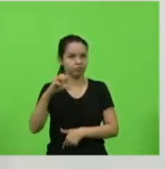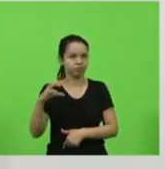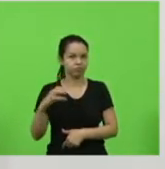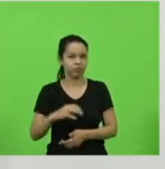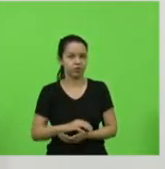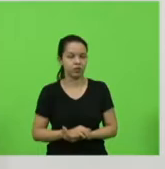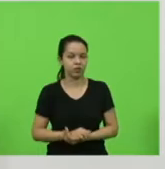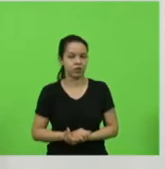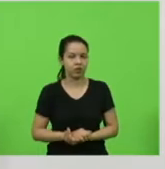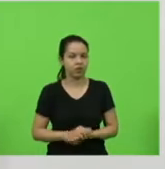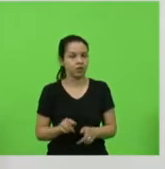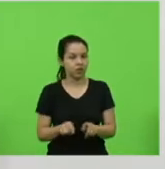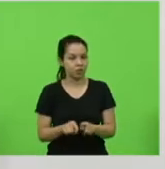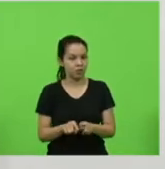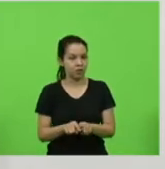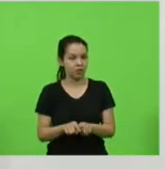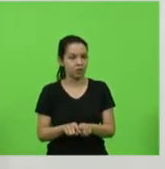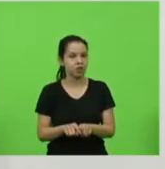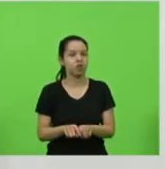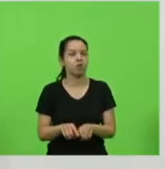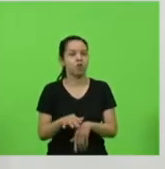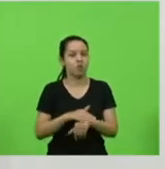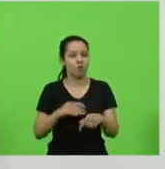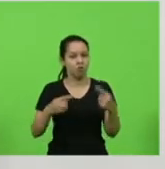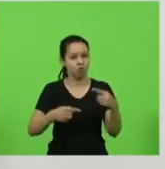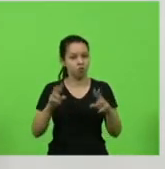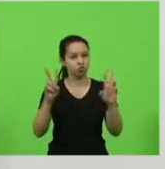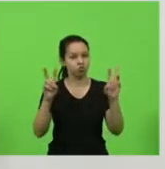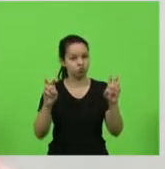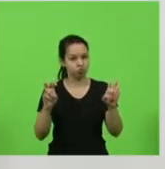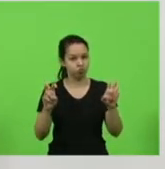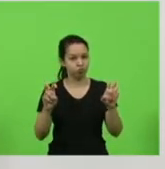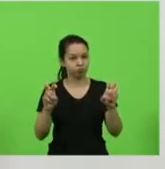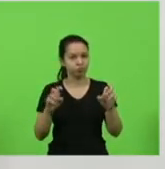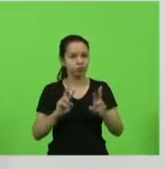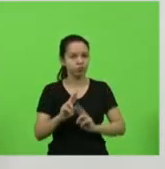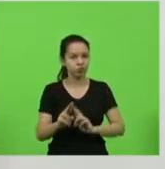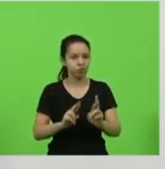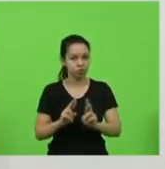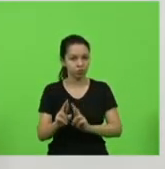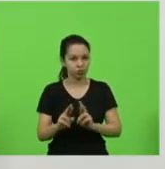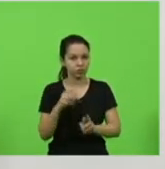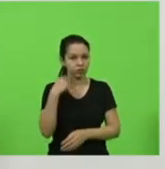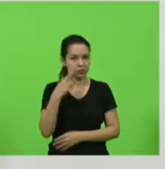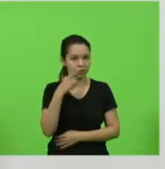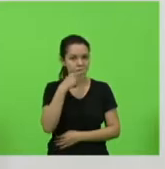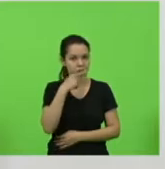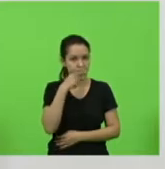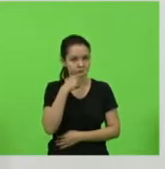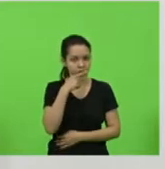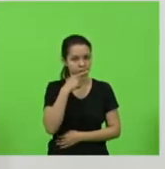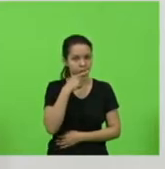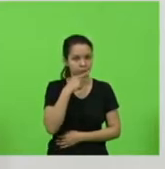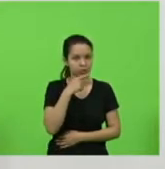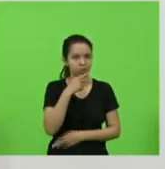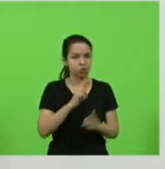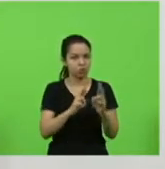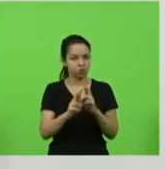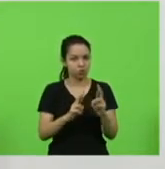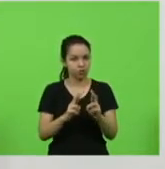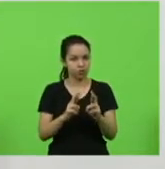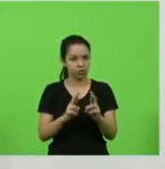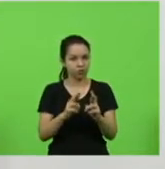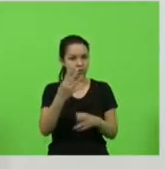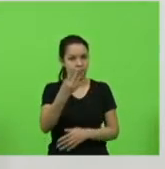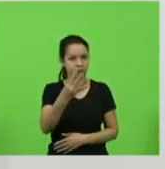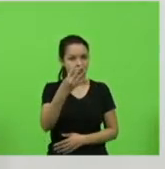Falamos também da nossa rodovia, deputado Kennedy, que é uma batalha de Vossa Excelência também, da 418, que faz a ligação